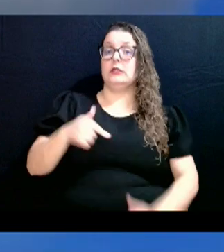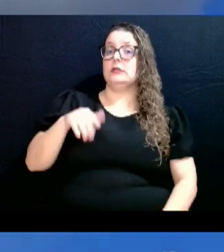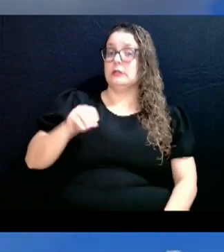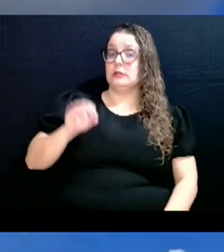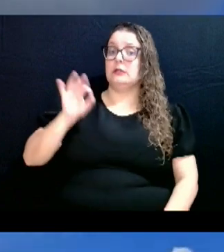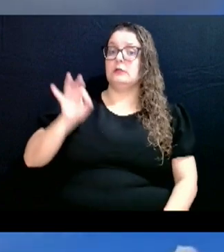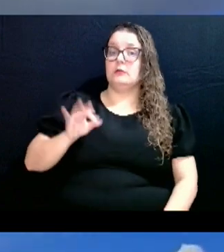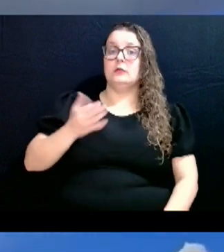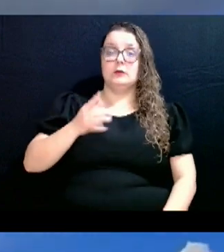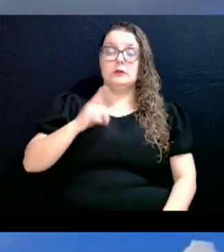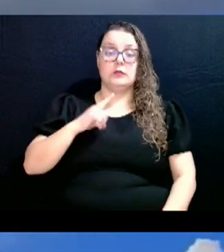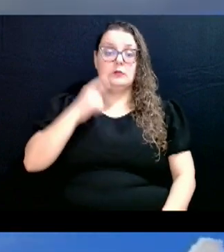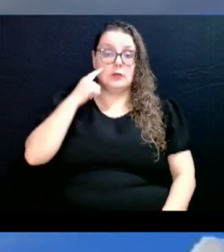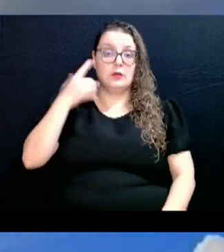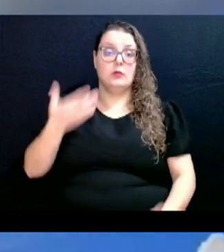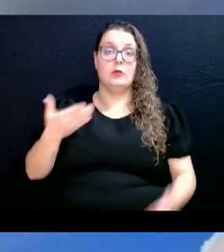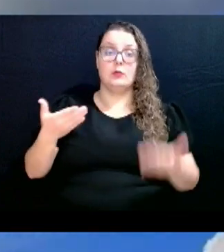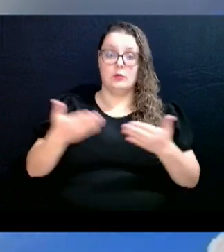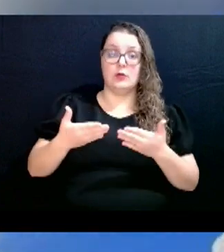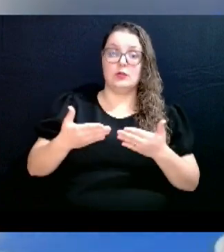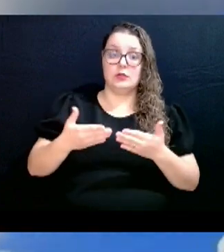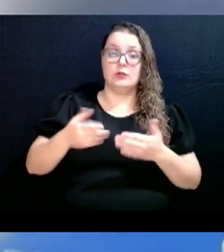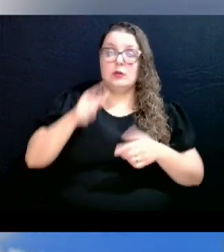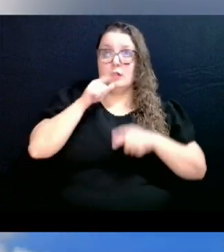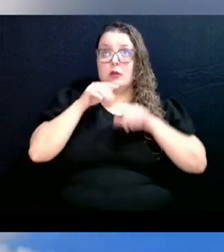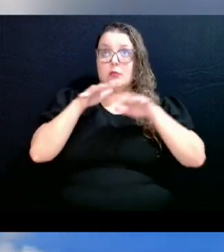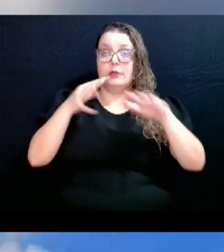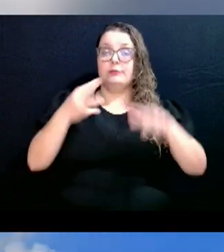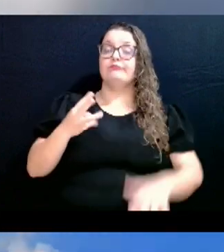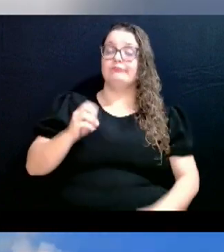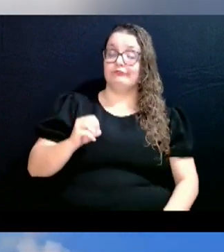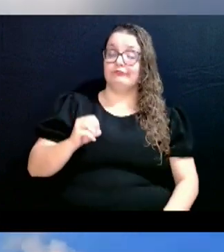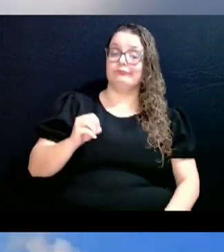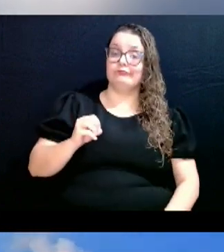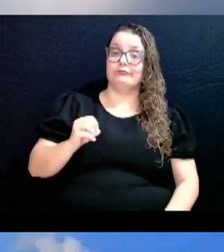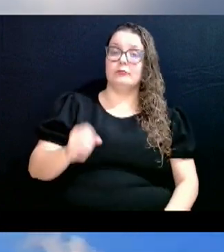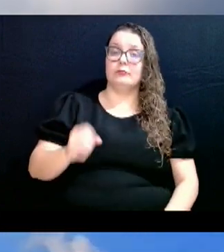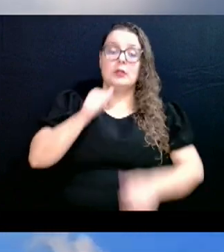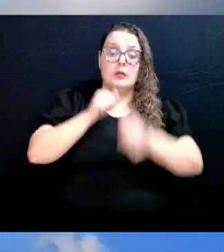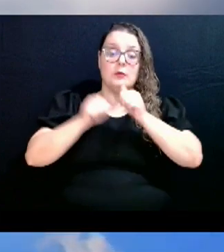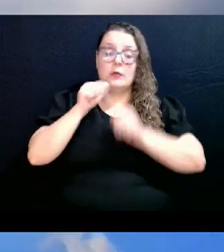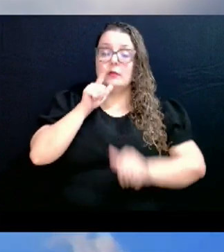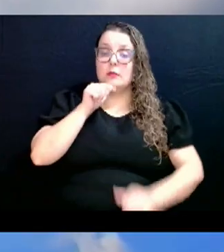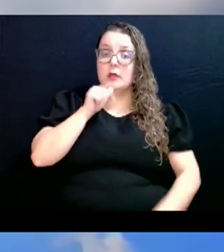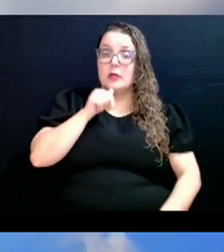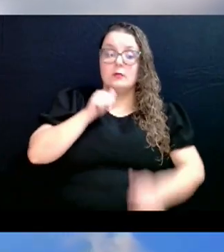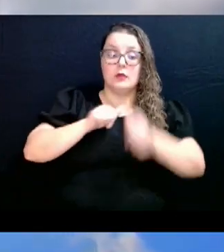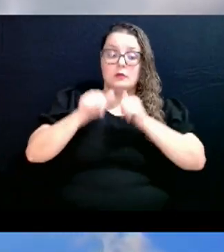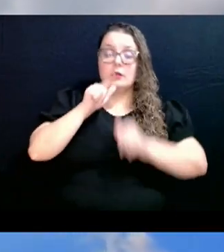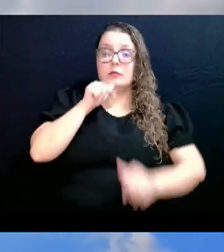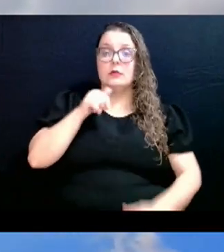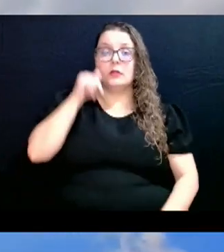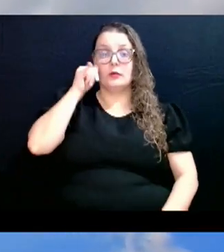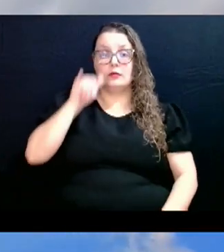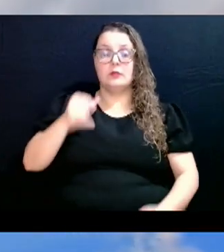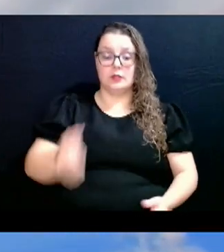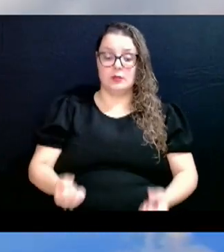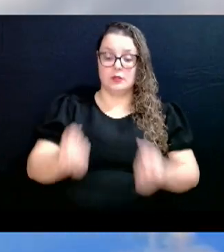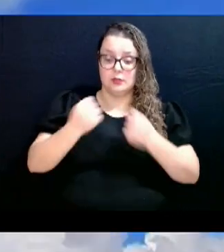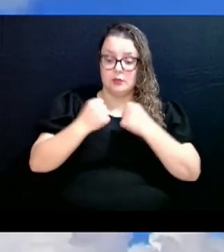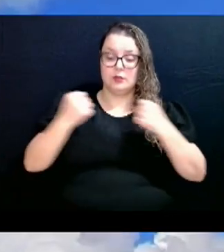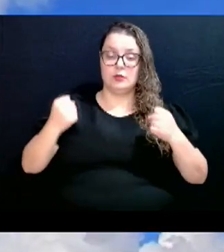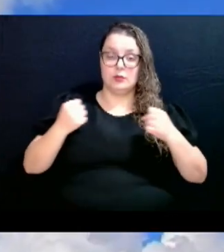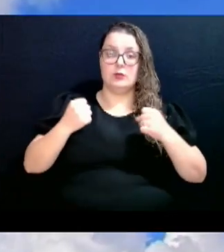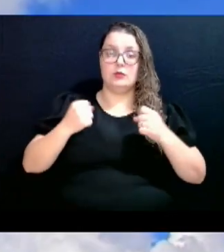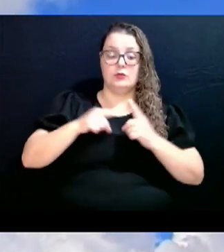hoje a previsão aí da umidade relativa é de 30%. Então, muita água, tá? Muita água, evita exercício aí no pico, né,